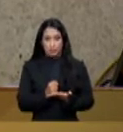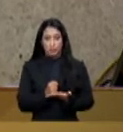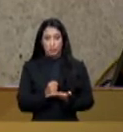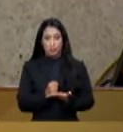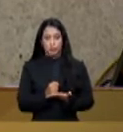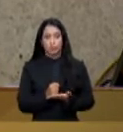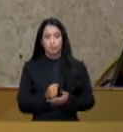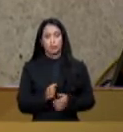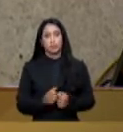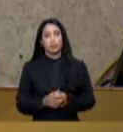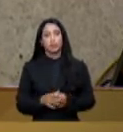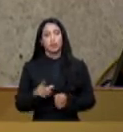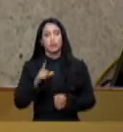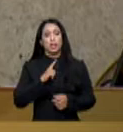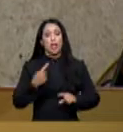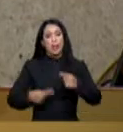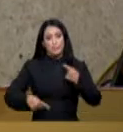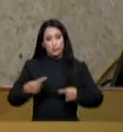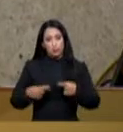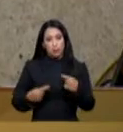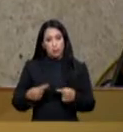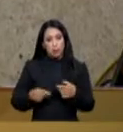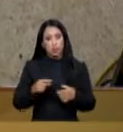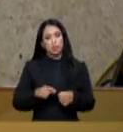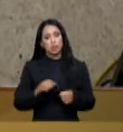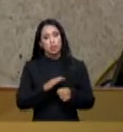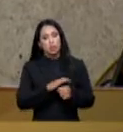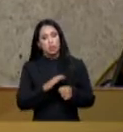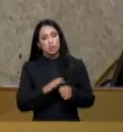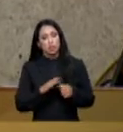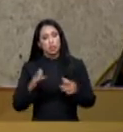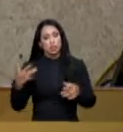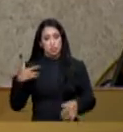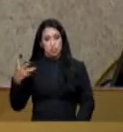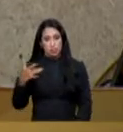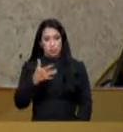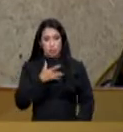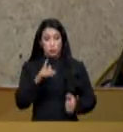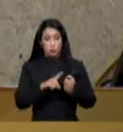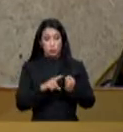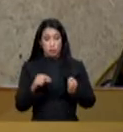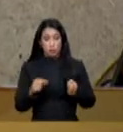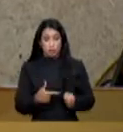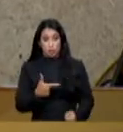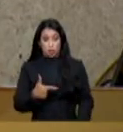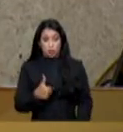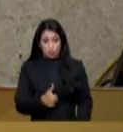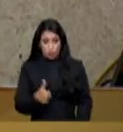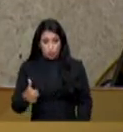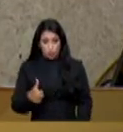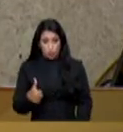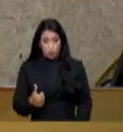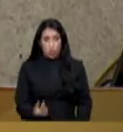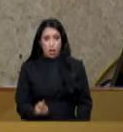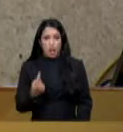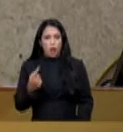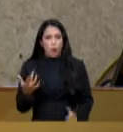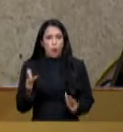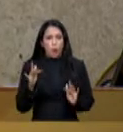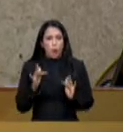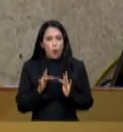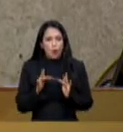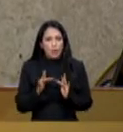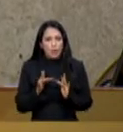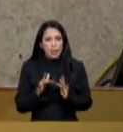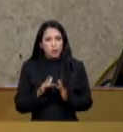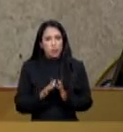balizar as políticas sanitárias, conforme o artigo 21, é apenas um dos pontos de contato